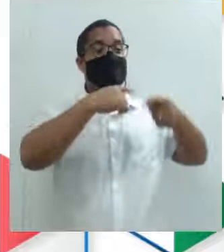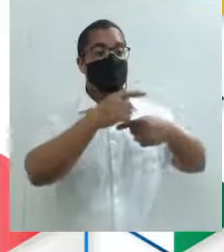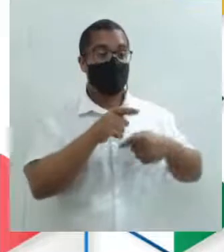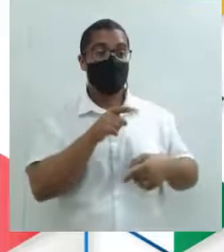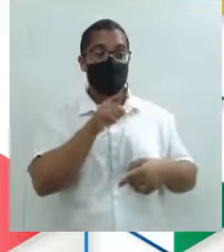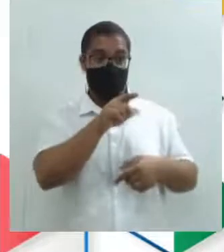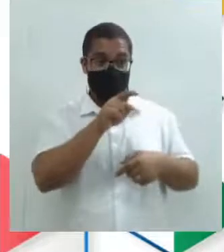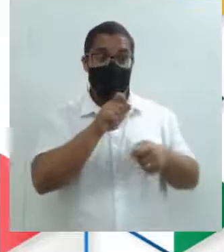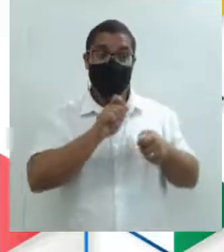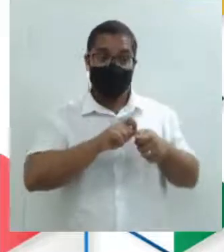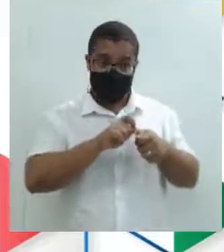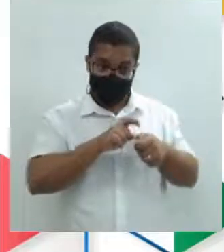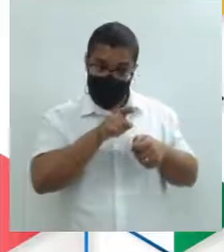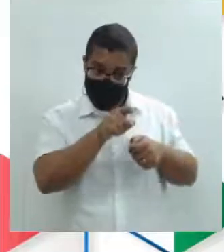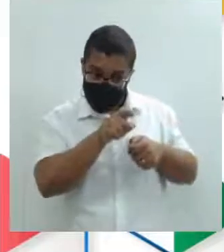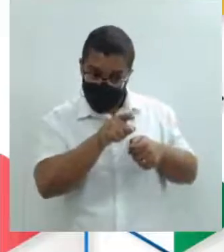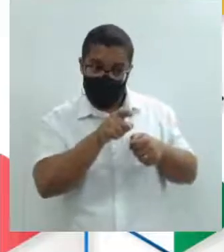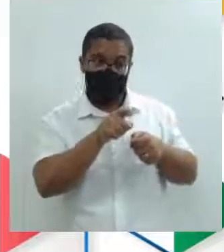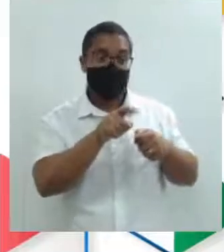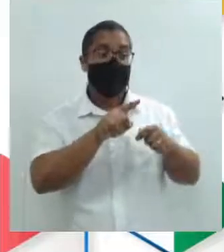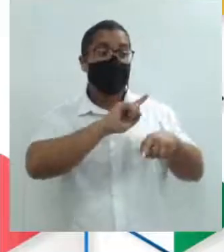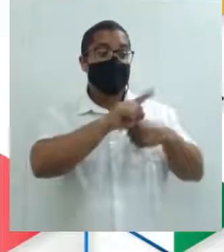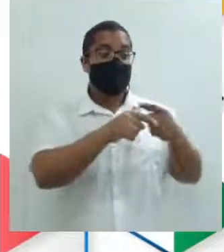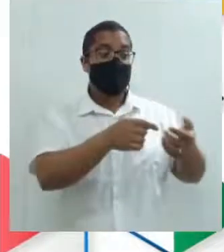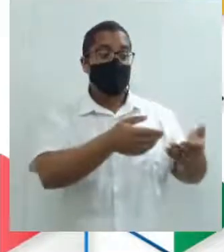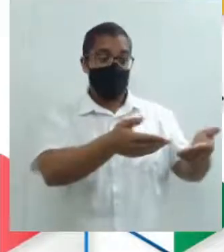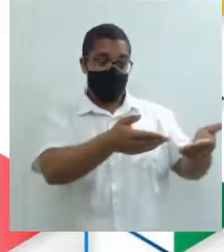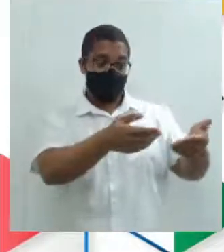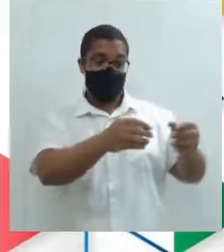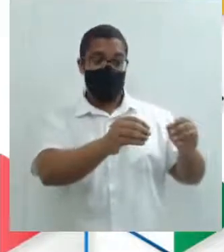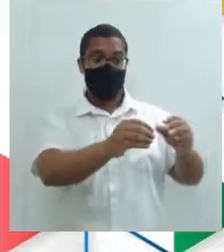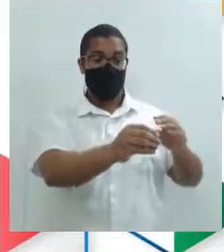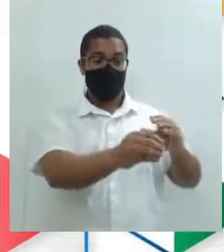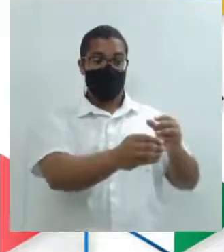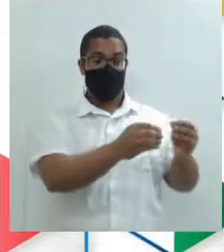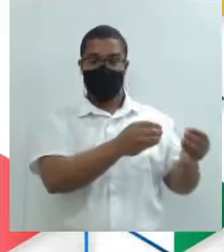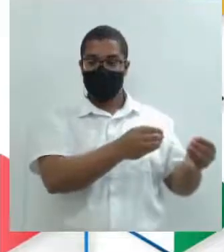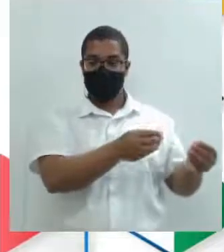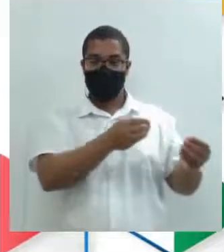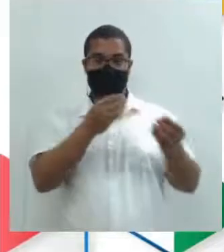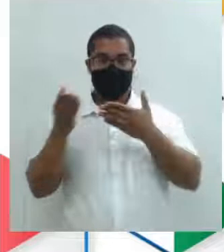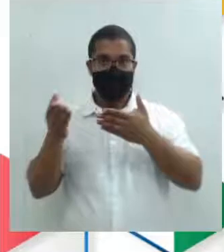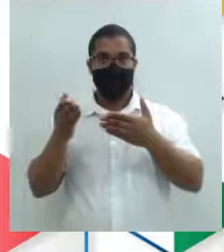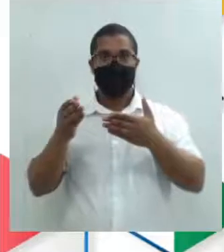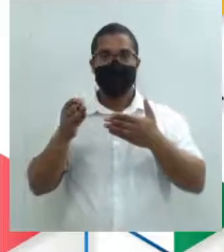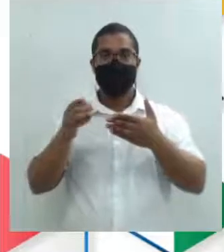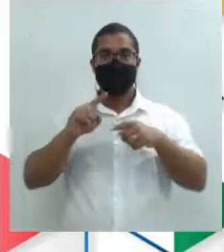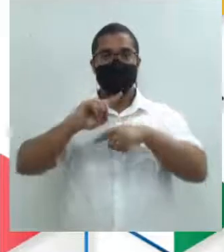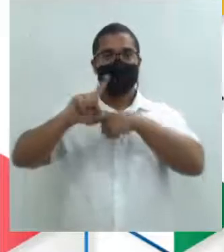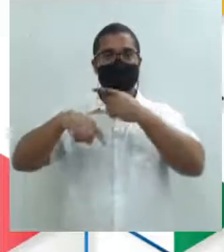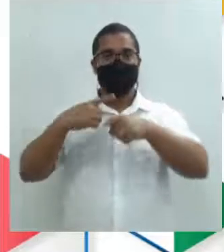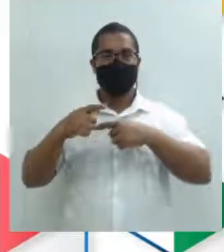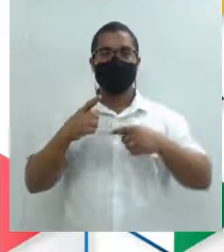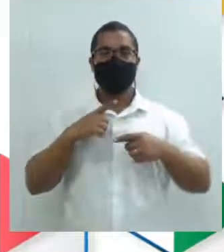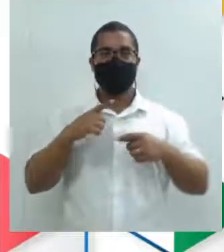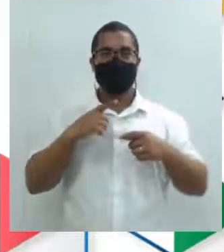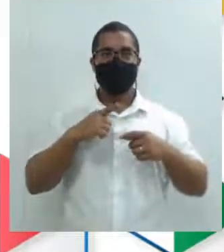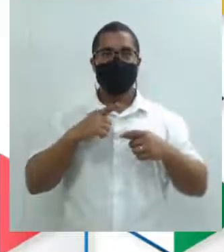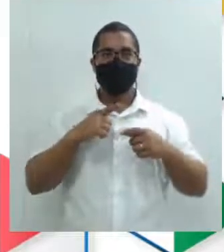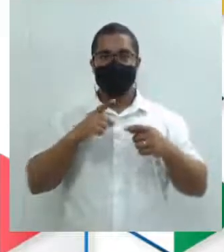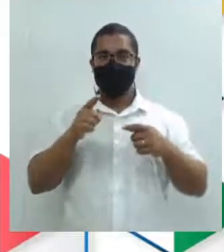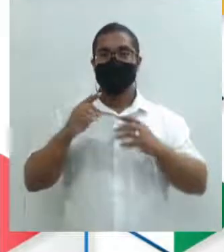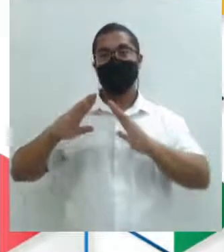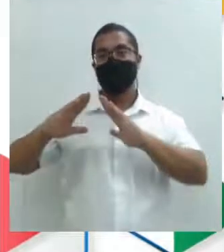fizer isso, manda de volta para o meu emprego, para o meu endereço, perdão. E